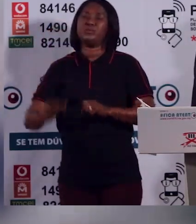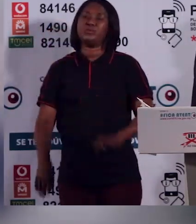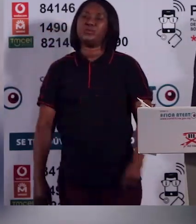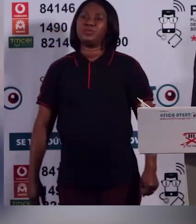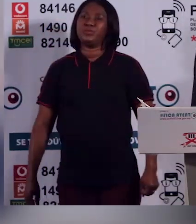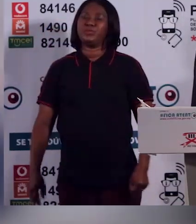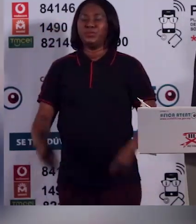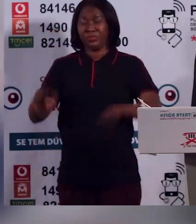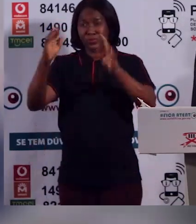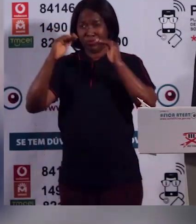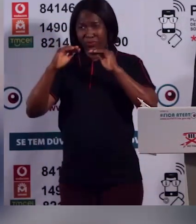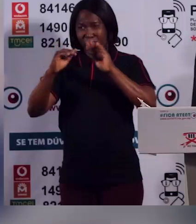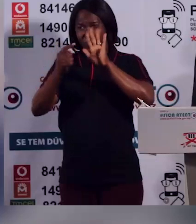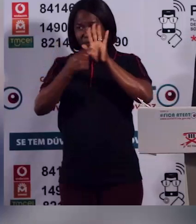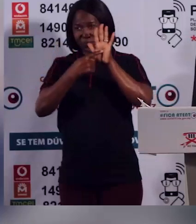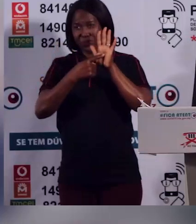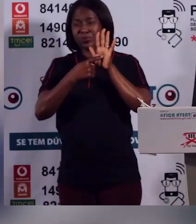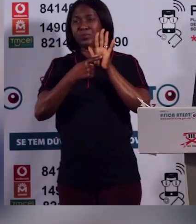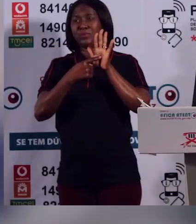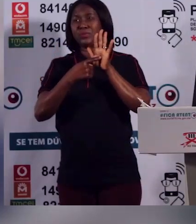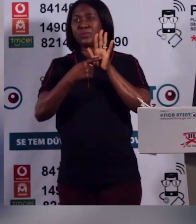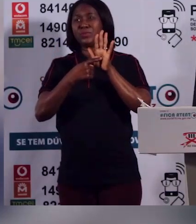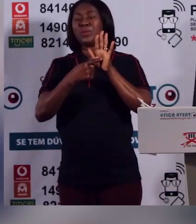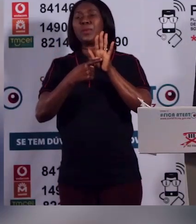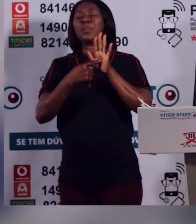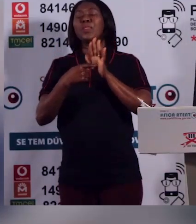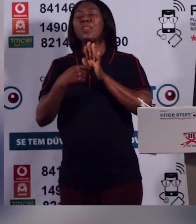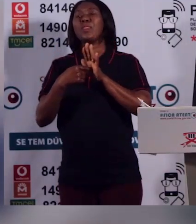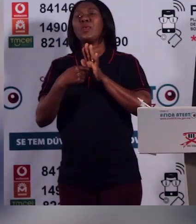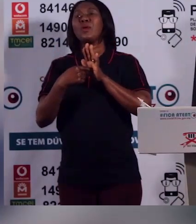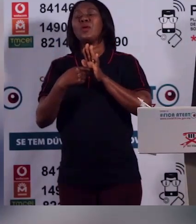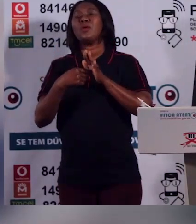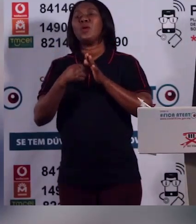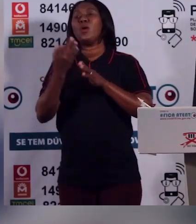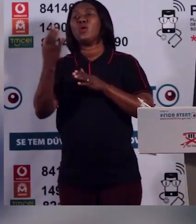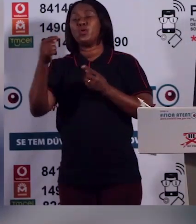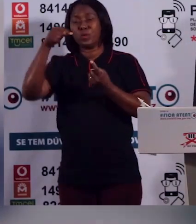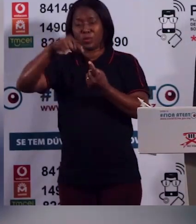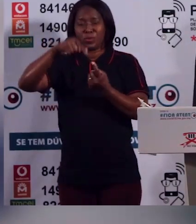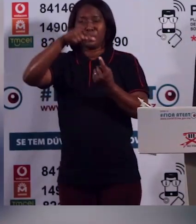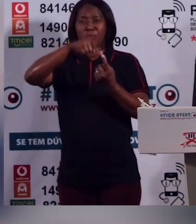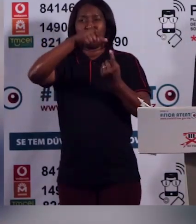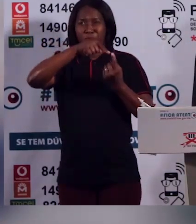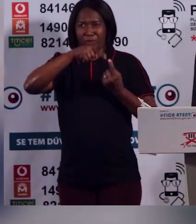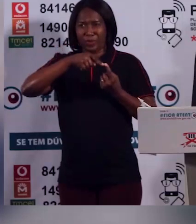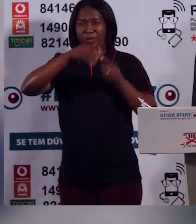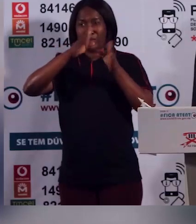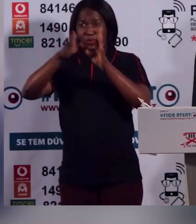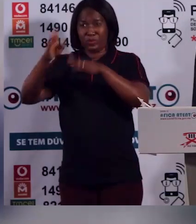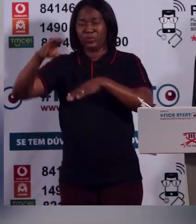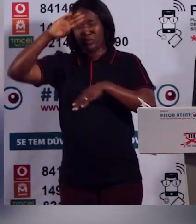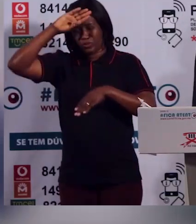O diapositivo seguinte mostra o número de testados, o número de positivos e a